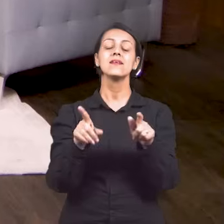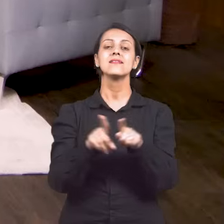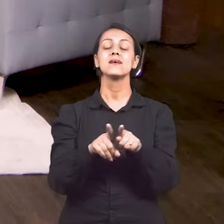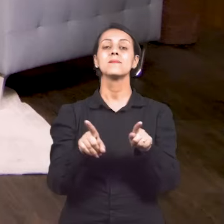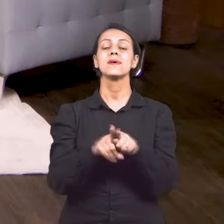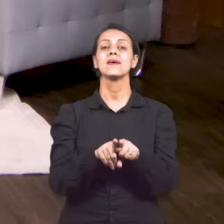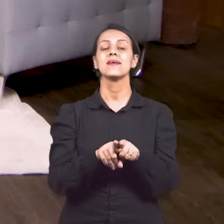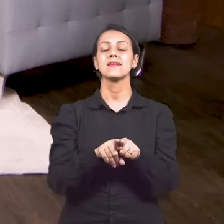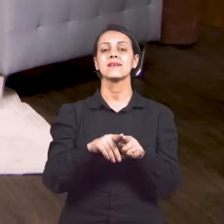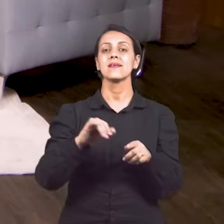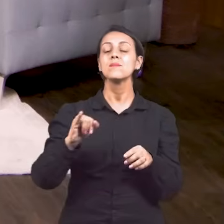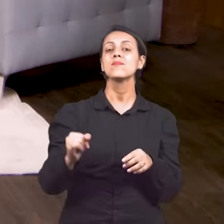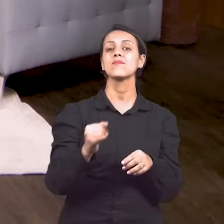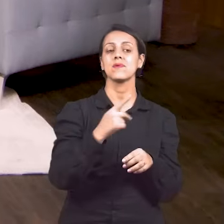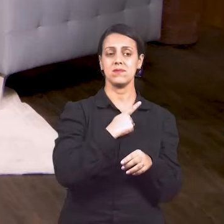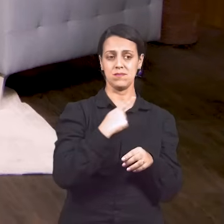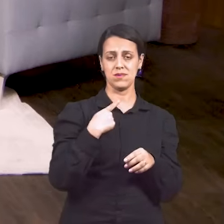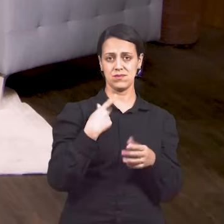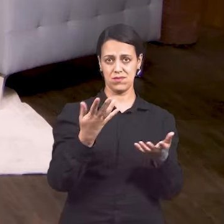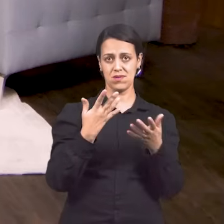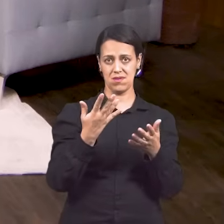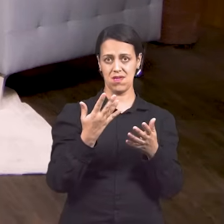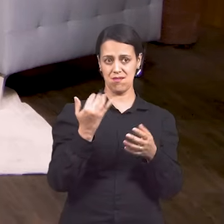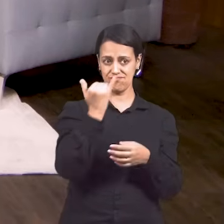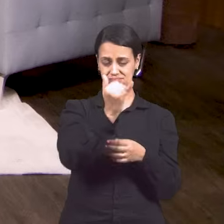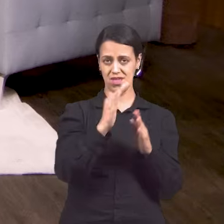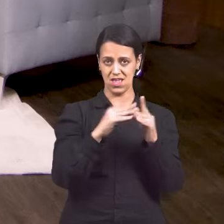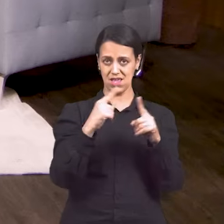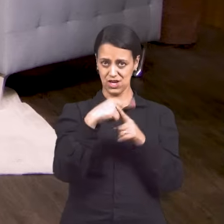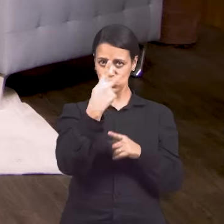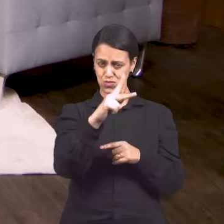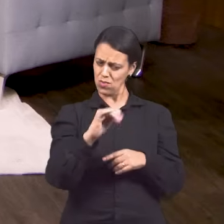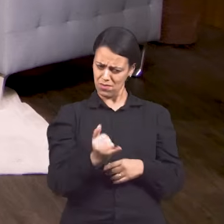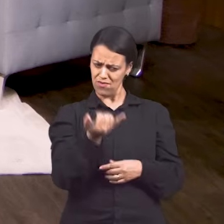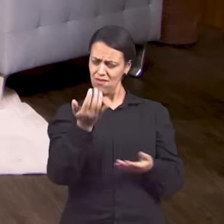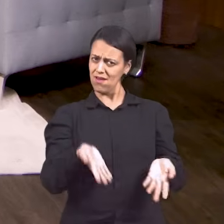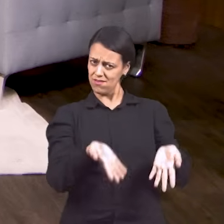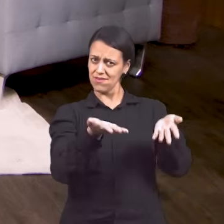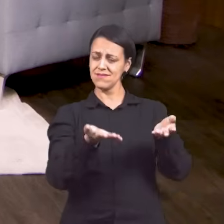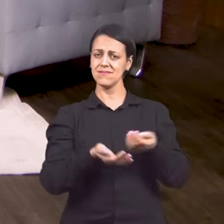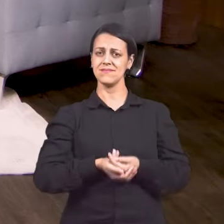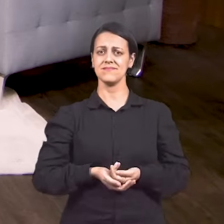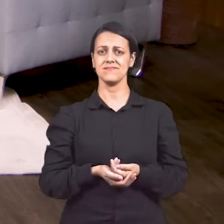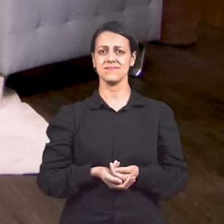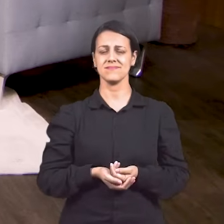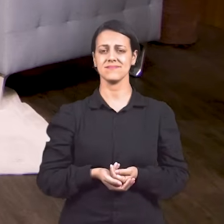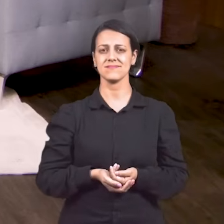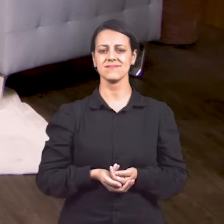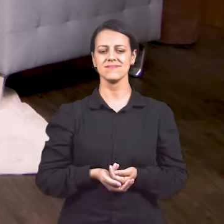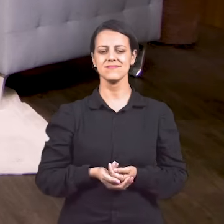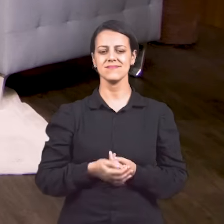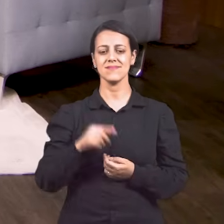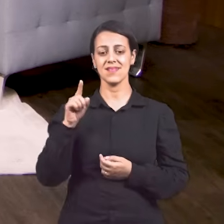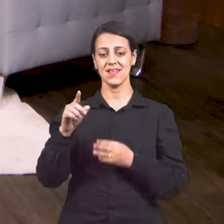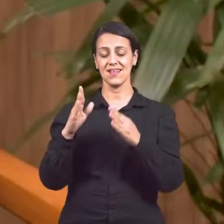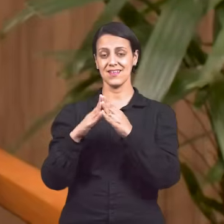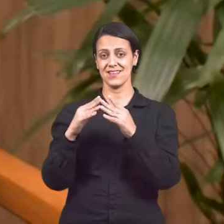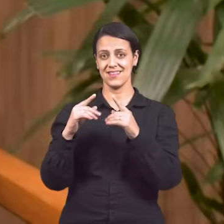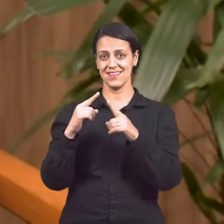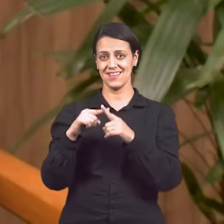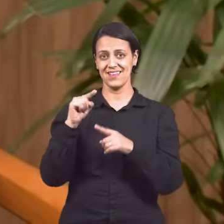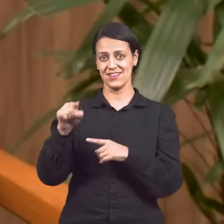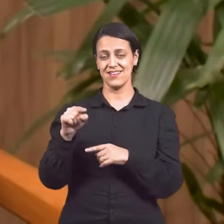pastor Jonas, quer deixar um recado aí para os irmãos da sua igreja? Aproveita agora, fala com eles. A Igreja de Retiro do